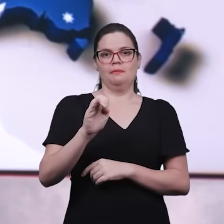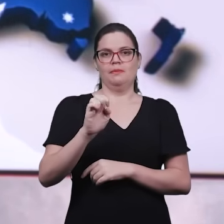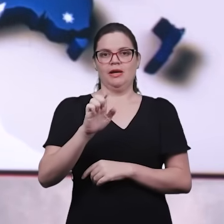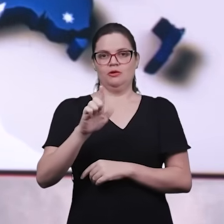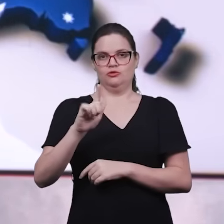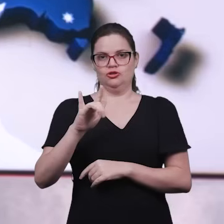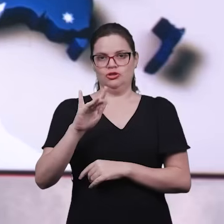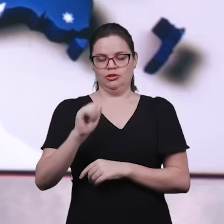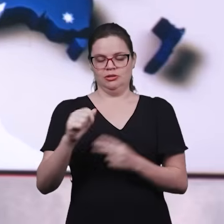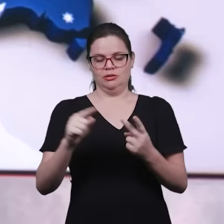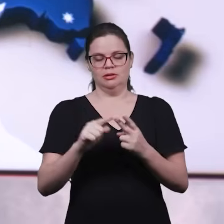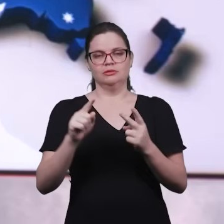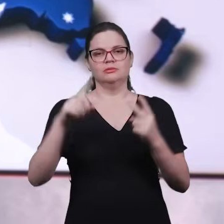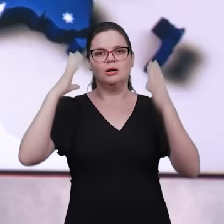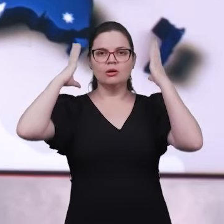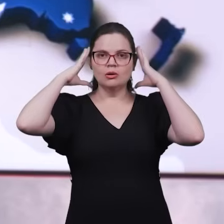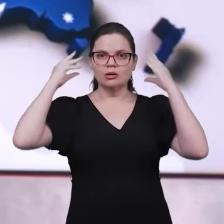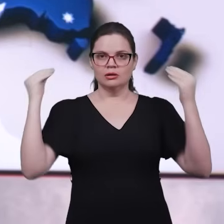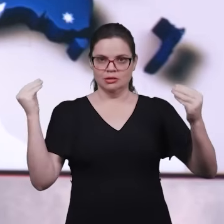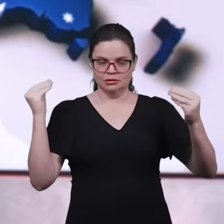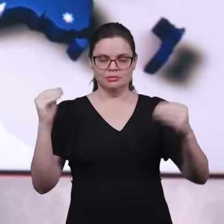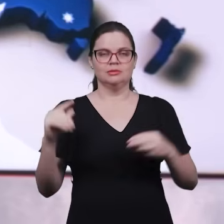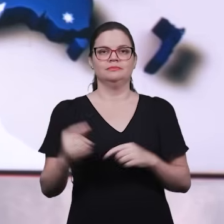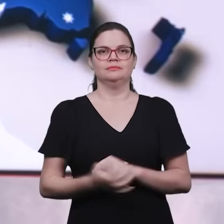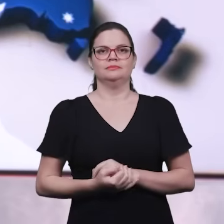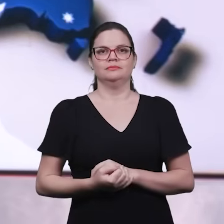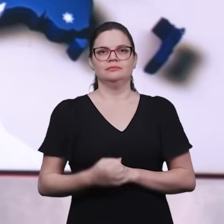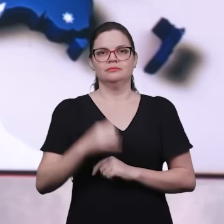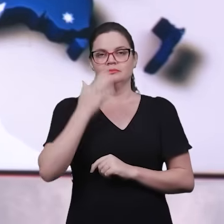Bélgica, começamos Holanda,